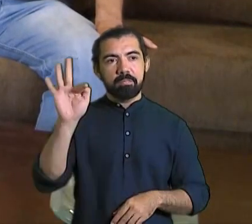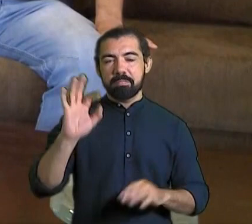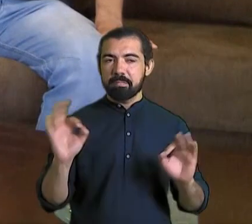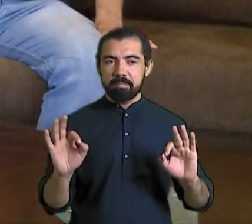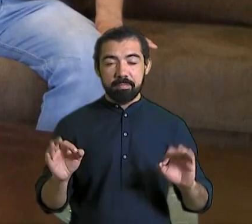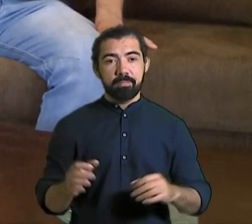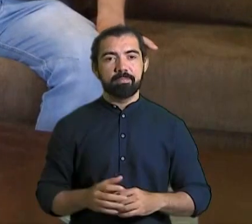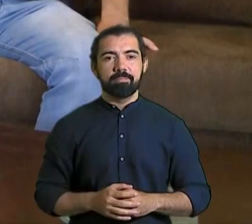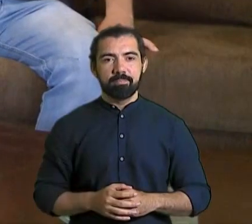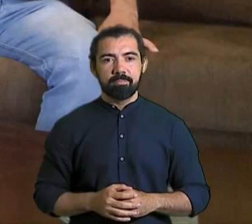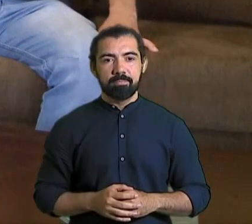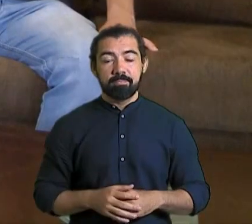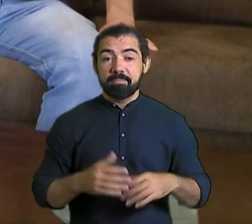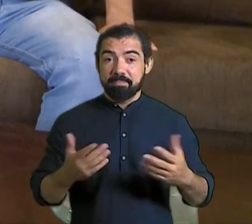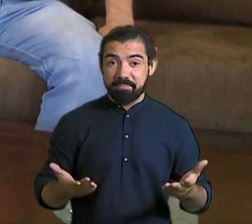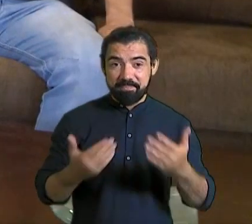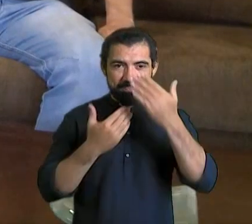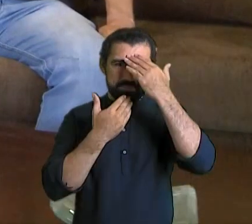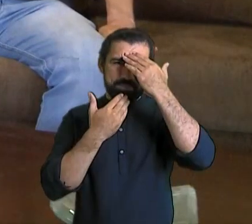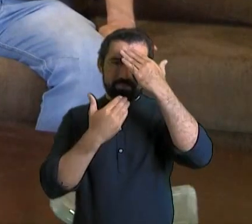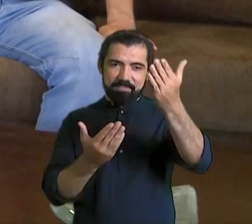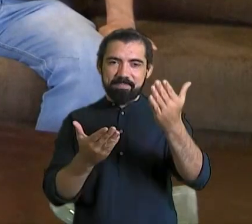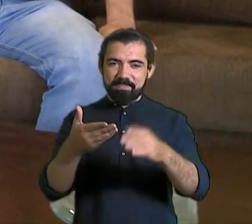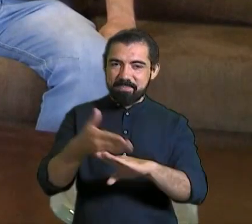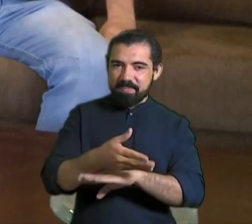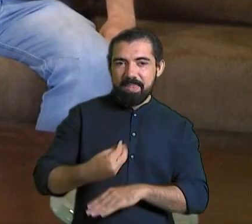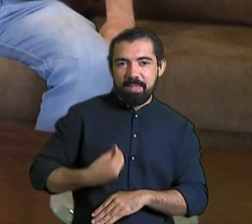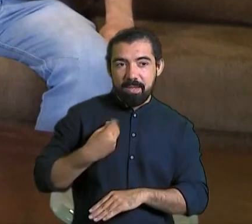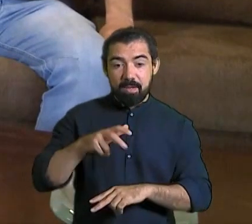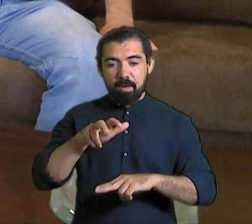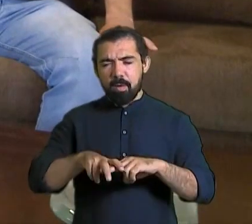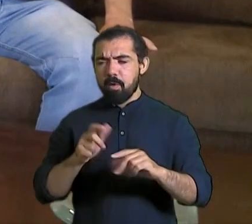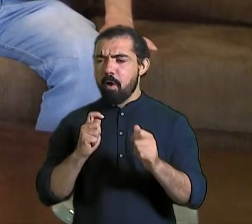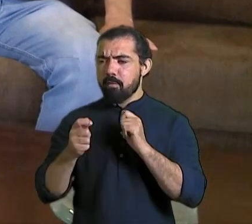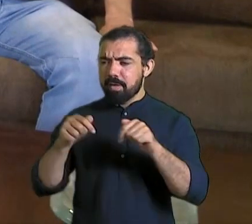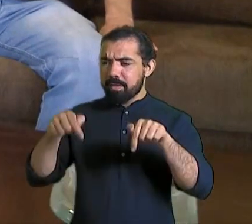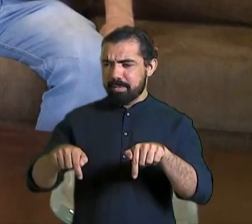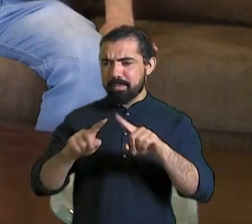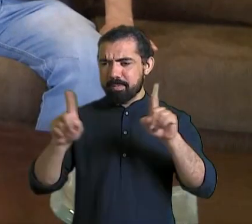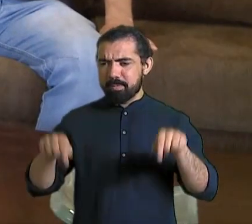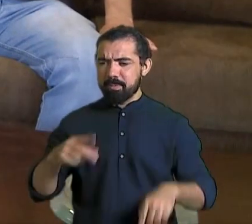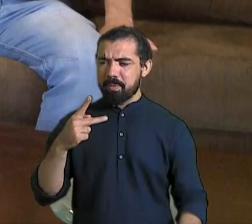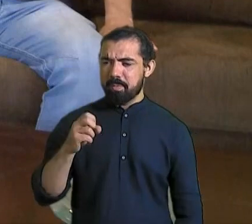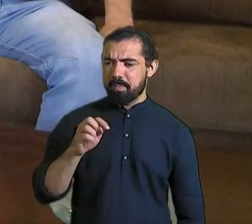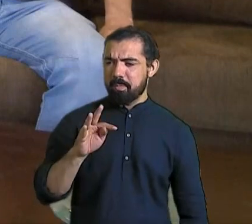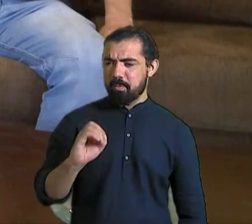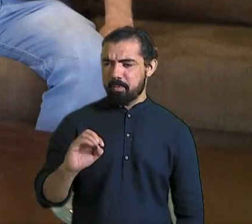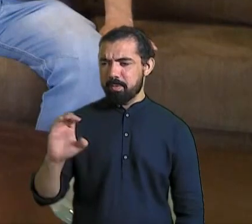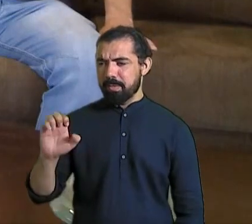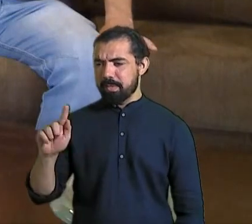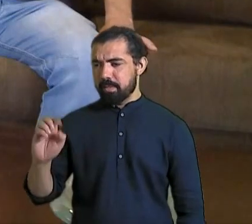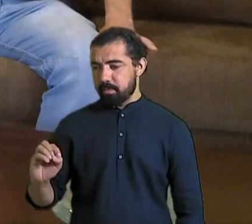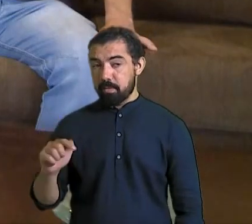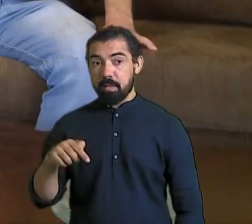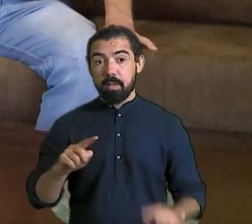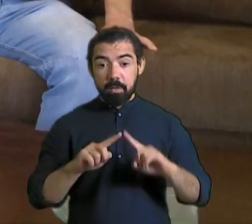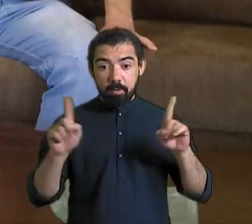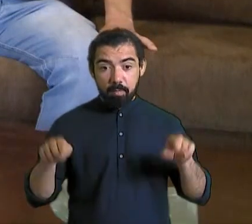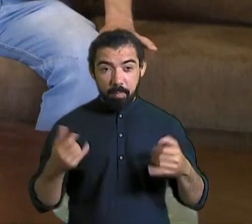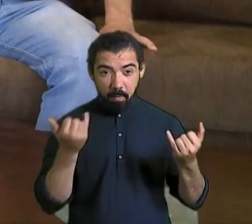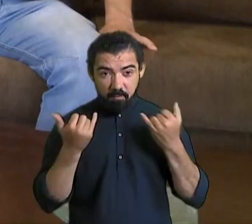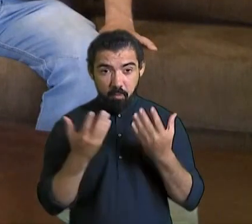Manfredo, nós agradecemos a sua participação no programa Ponto Cego, um programa realmente recheado de